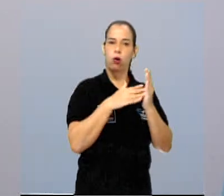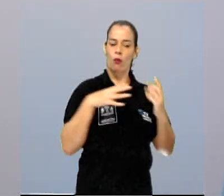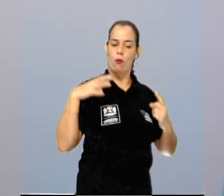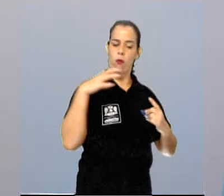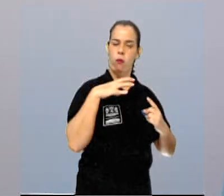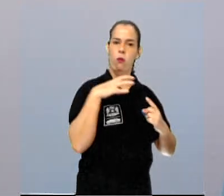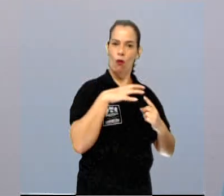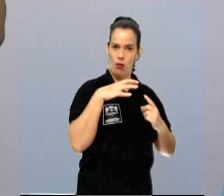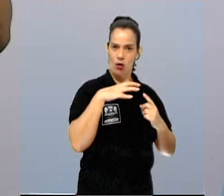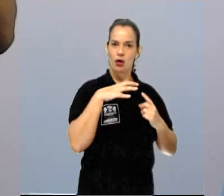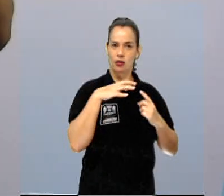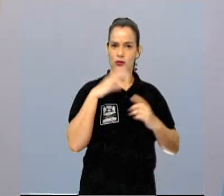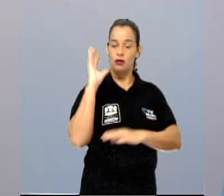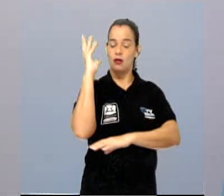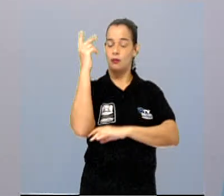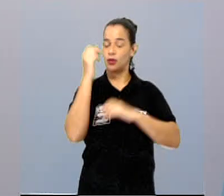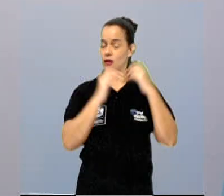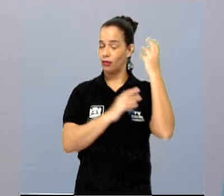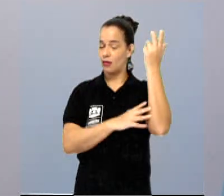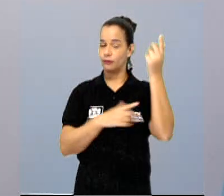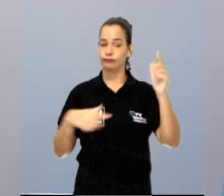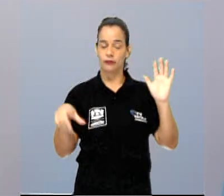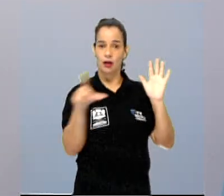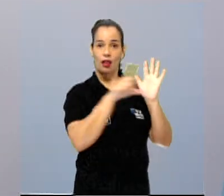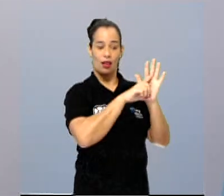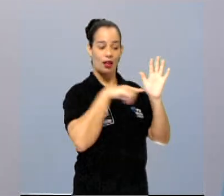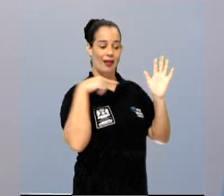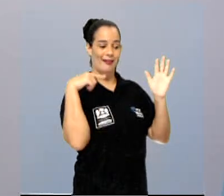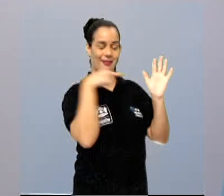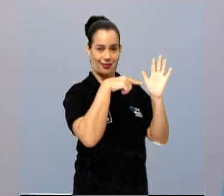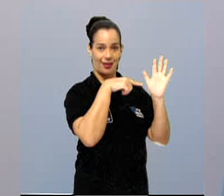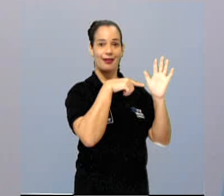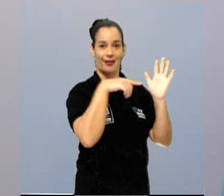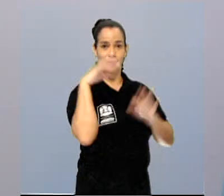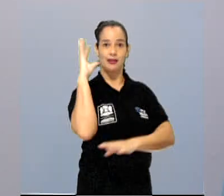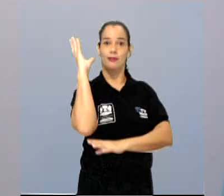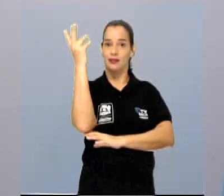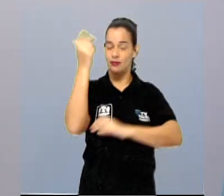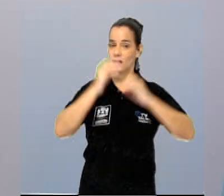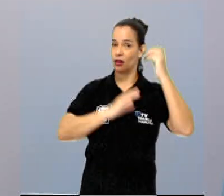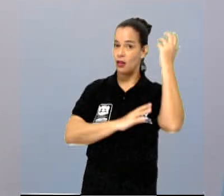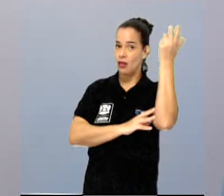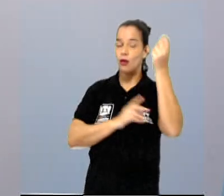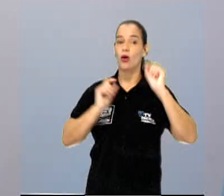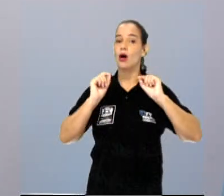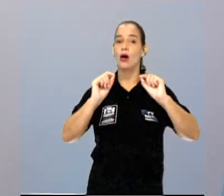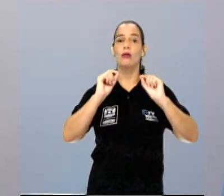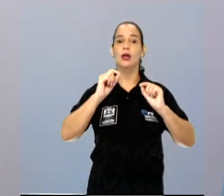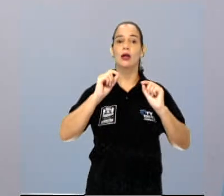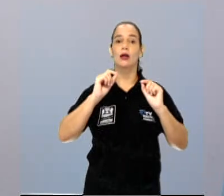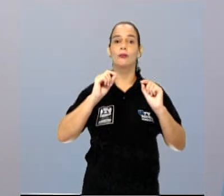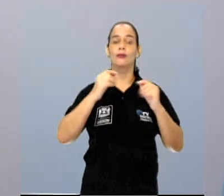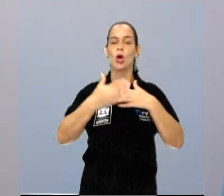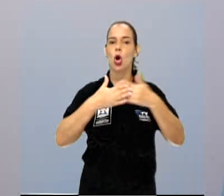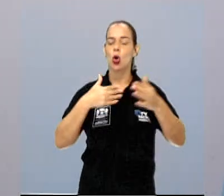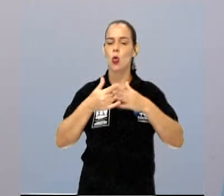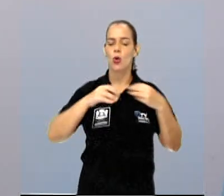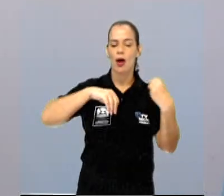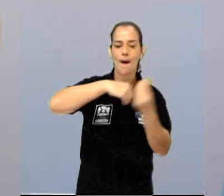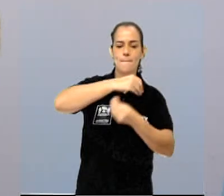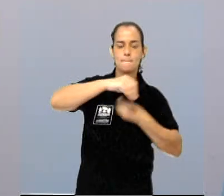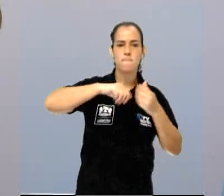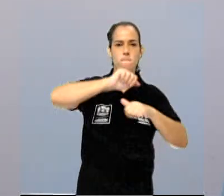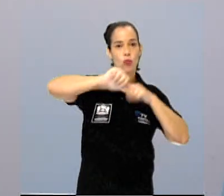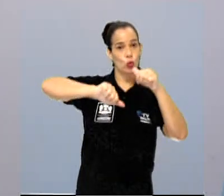ambientais, segundo a nossa resolução, a nossa lei, o impacto ambiental é qualquer alteração, seja ela